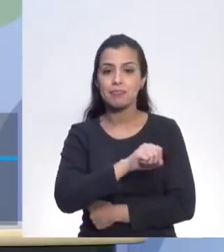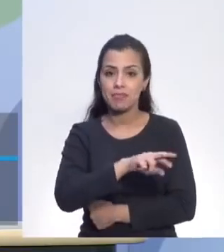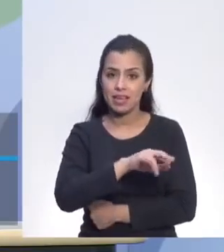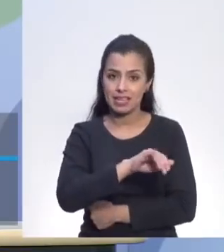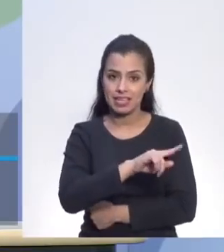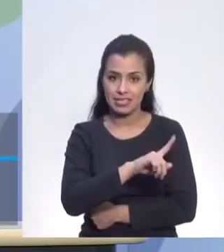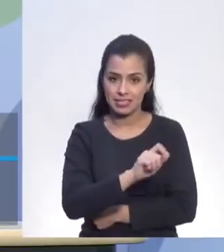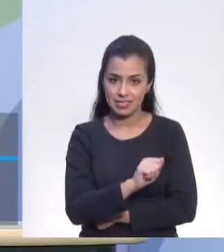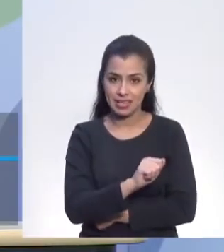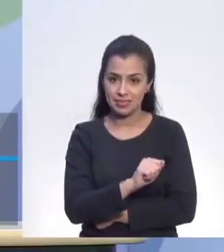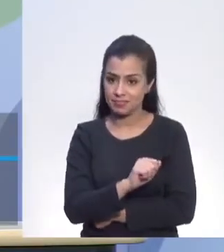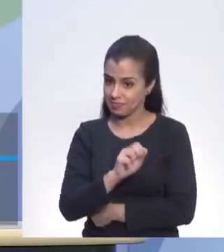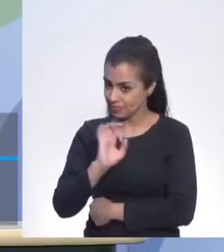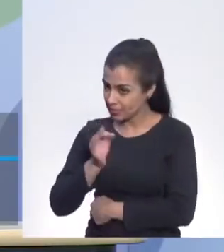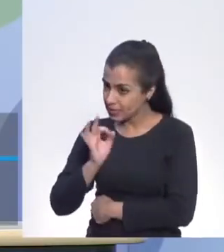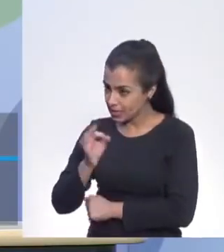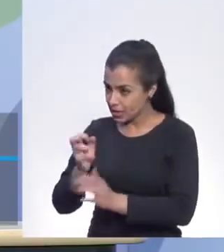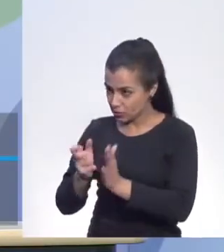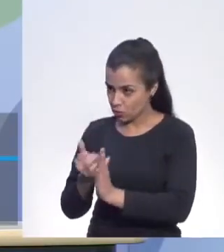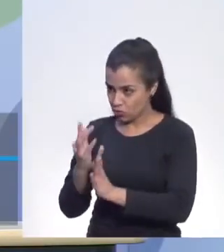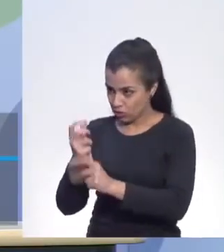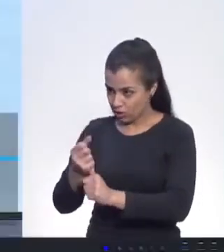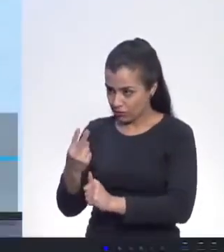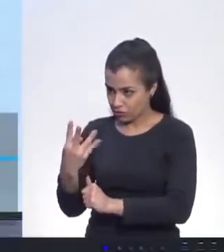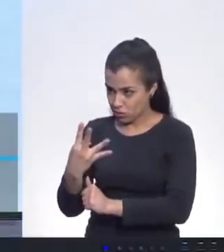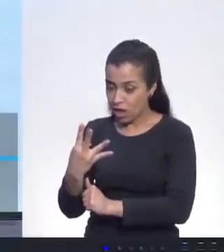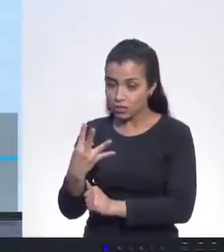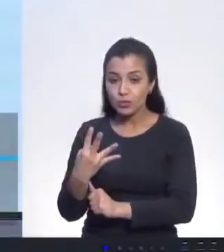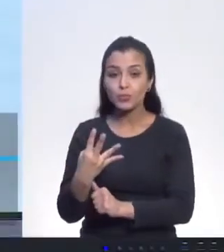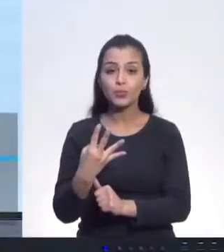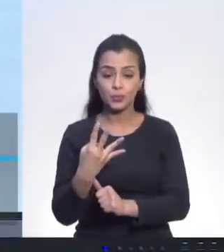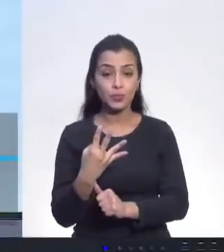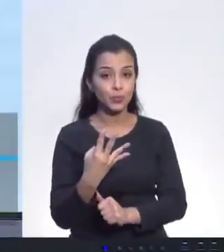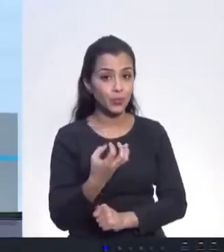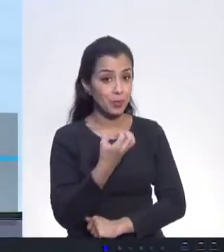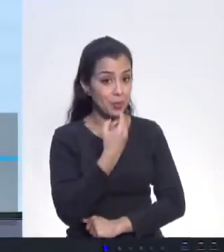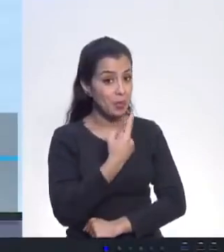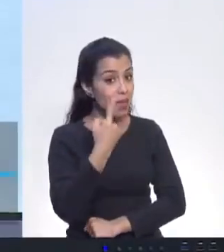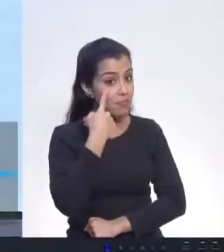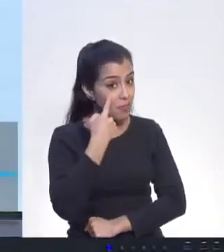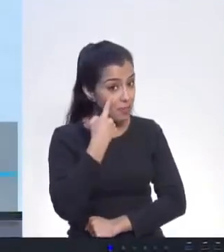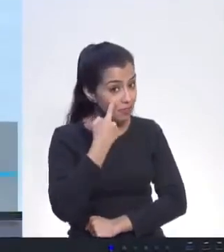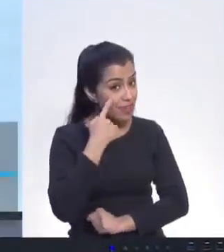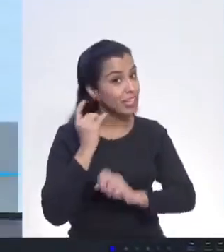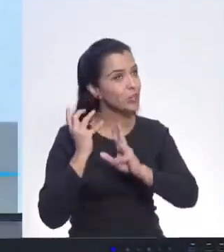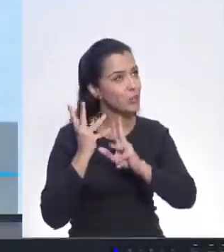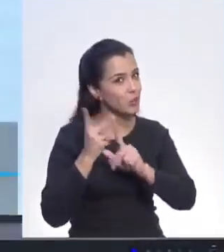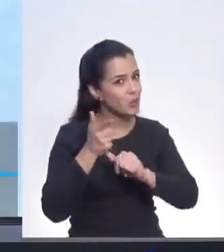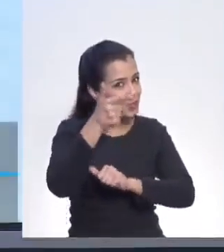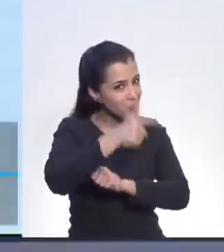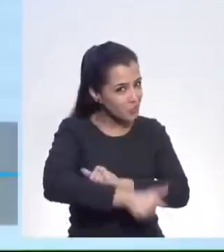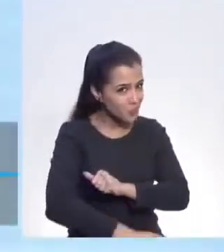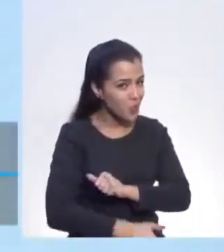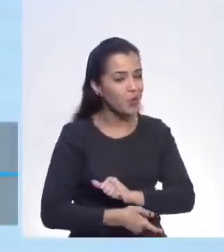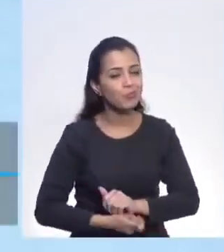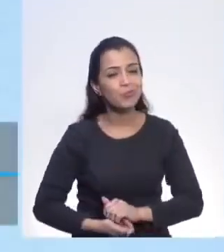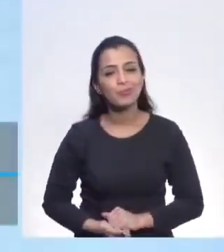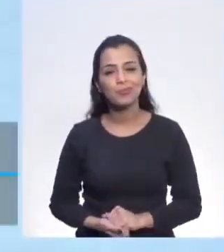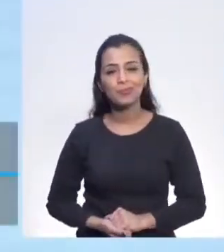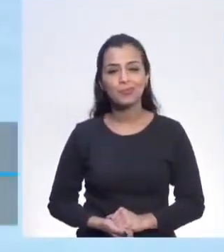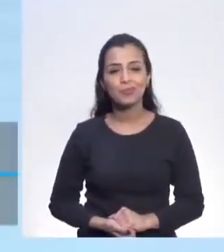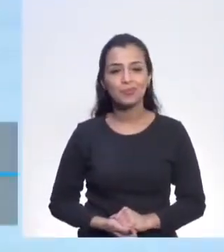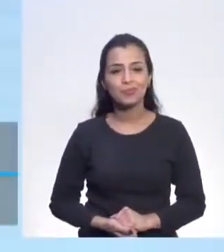são exatamente aí que eles falaram? 24 ou não? Muito bem, pessoal. Então, vamos lá, tudo de novo. Vou colocar a